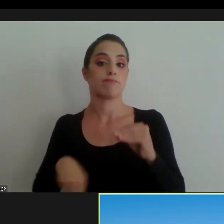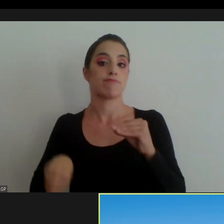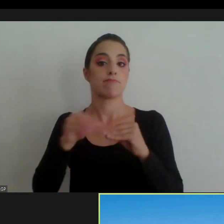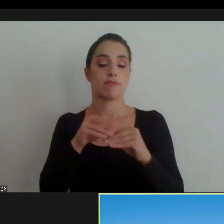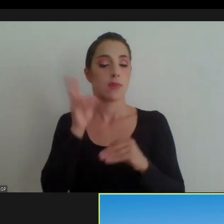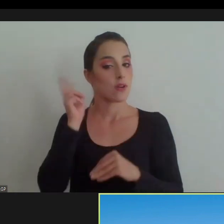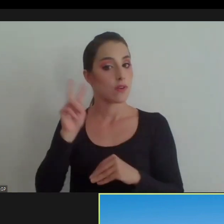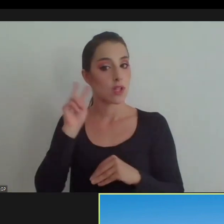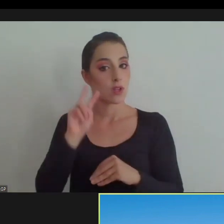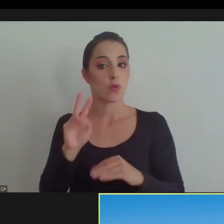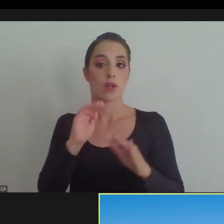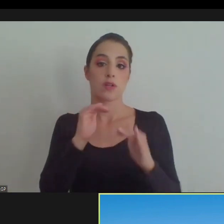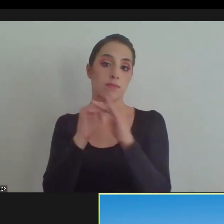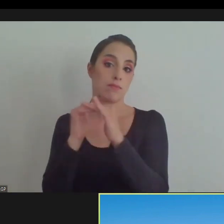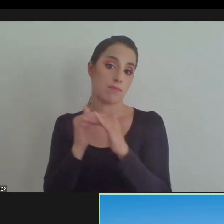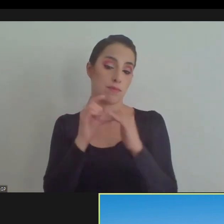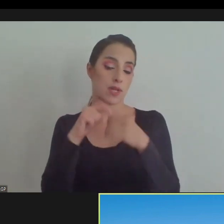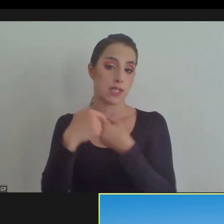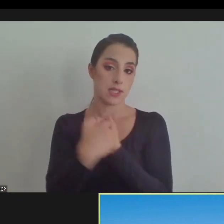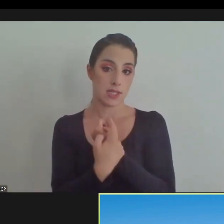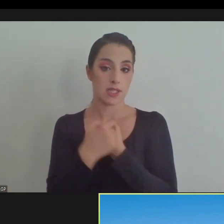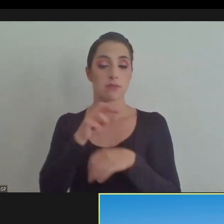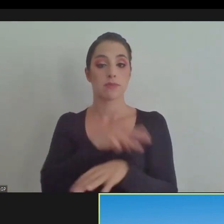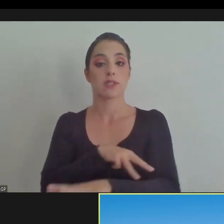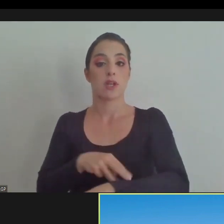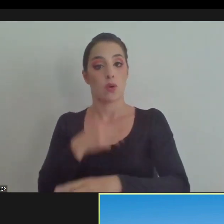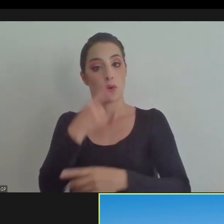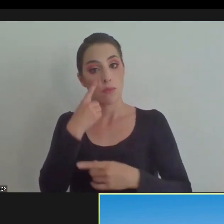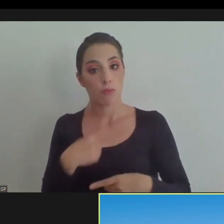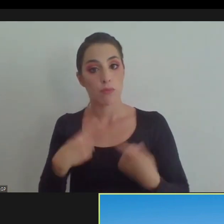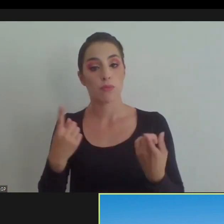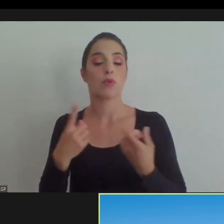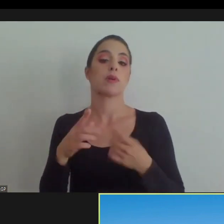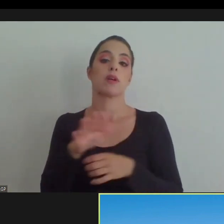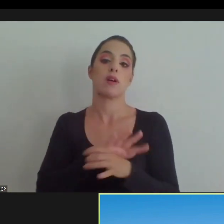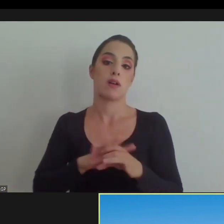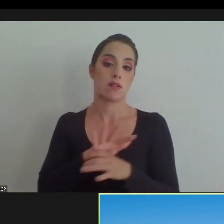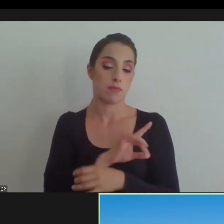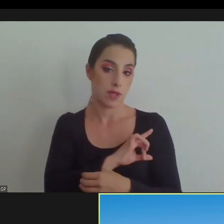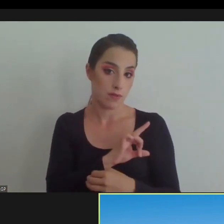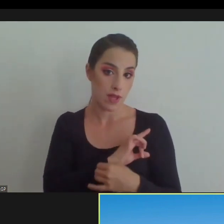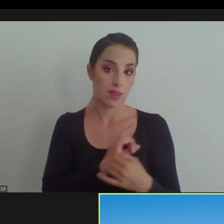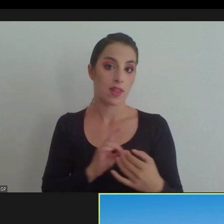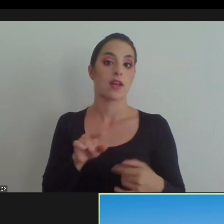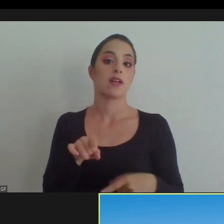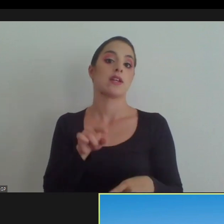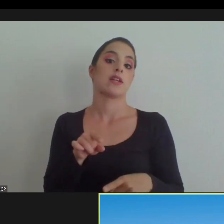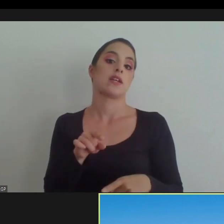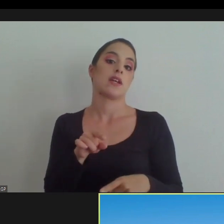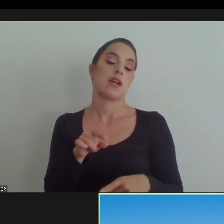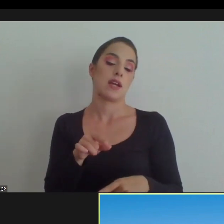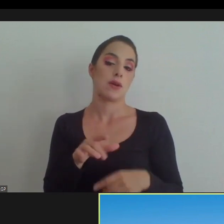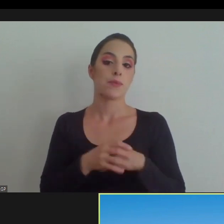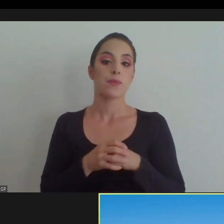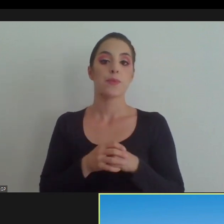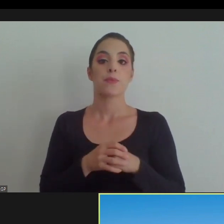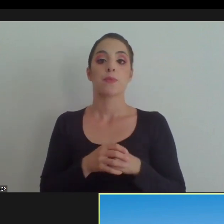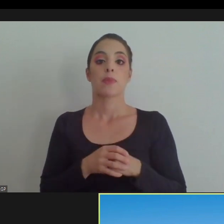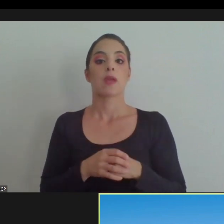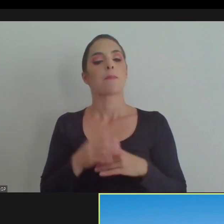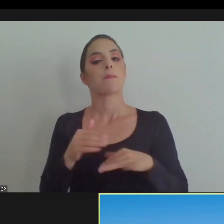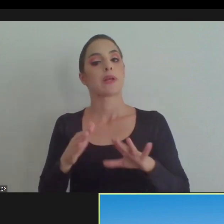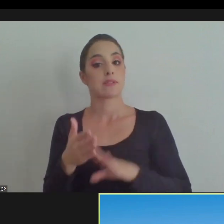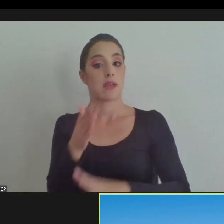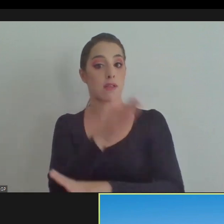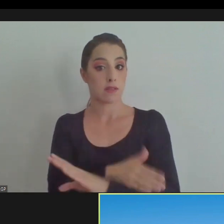através de parcerias entre administração pública, setor privado, a academia. Mas antes disso,